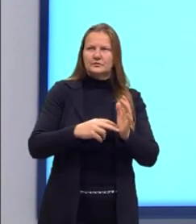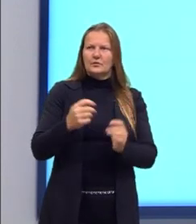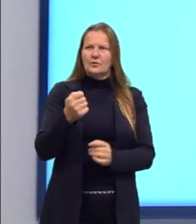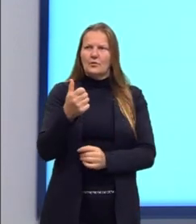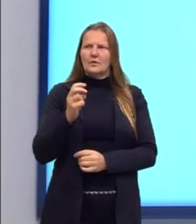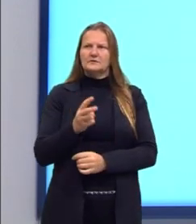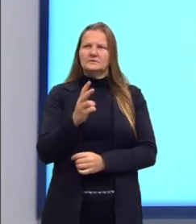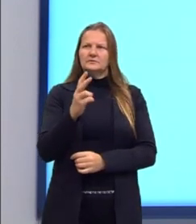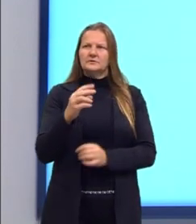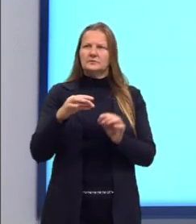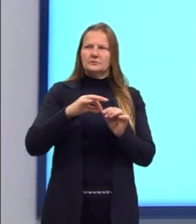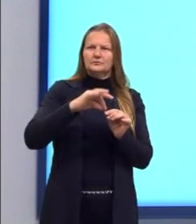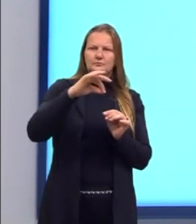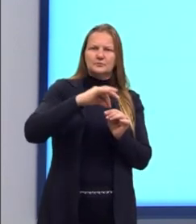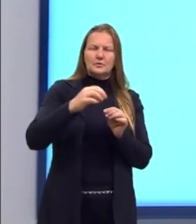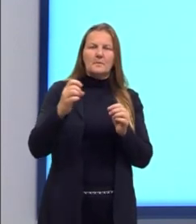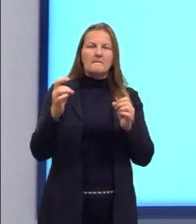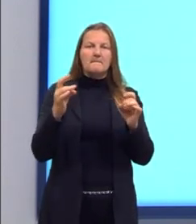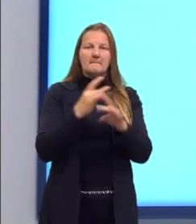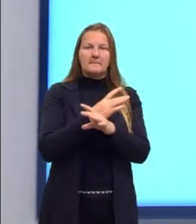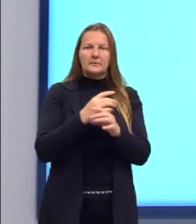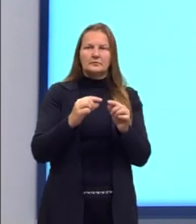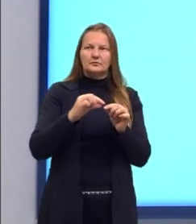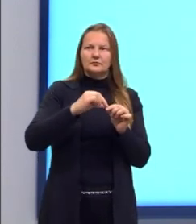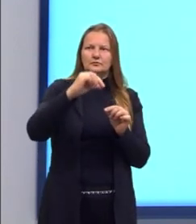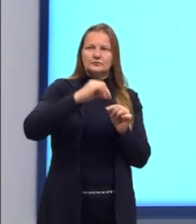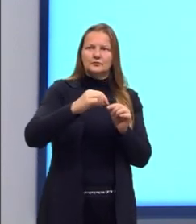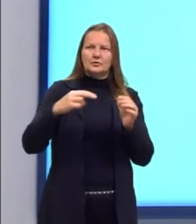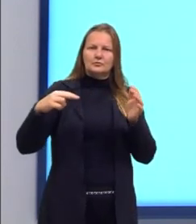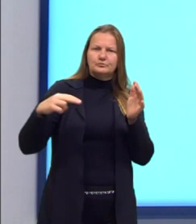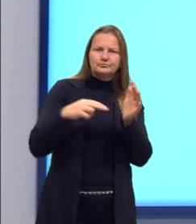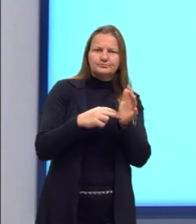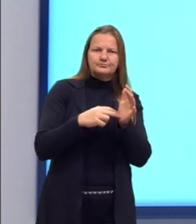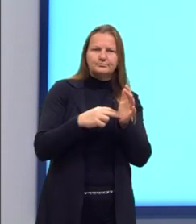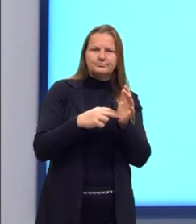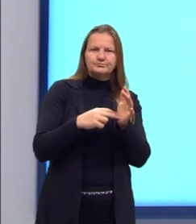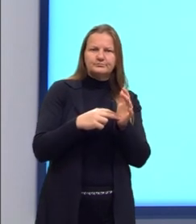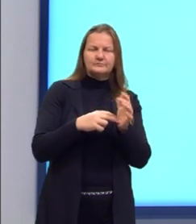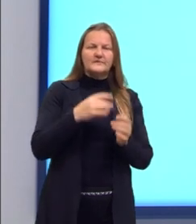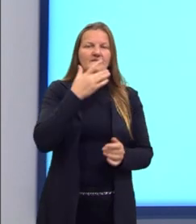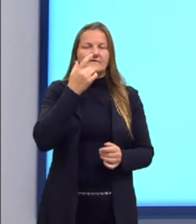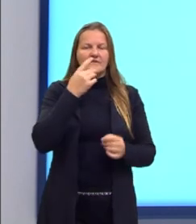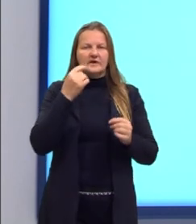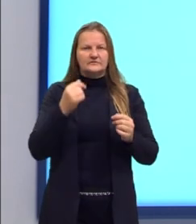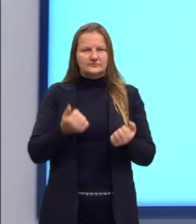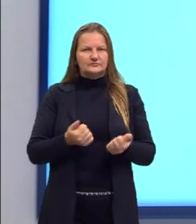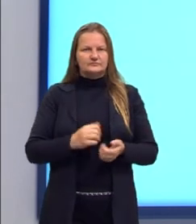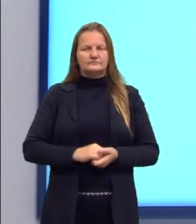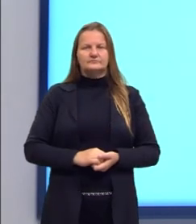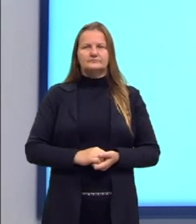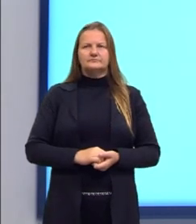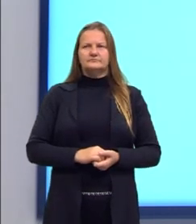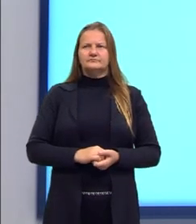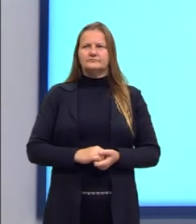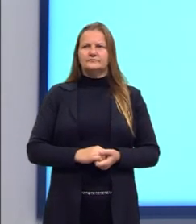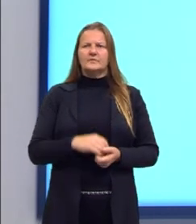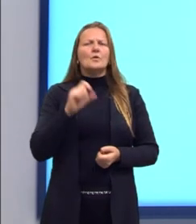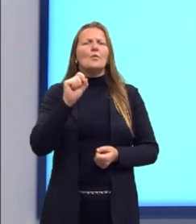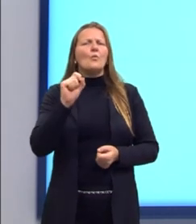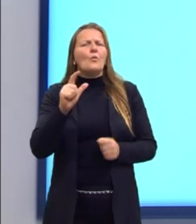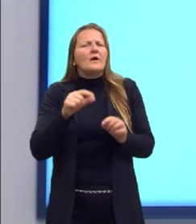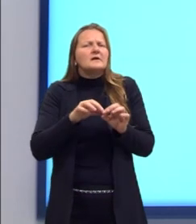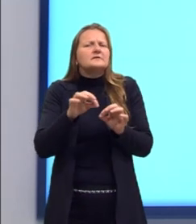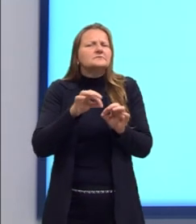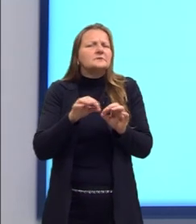pontas já prontas né bem definidos para que se consiga utilizar ele com mais precisão tá quase